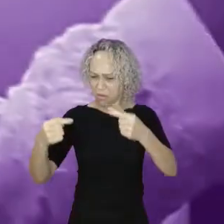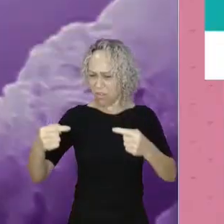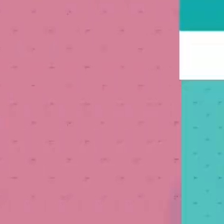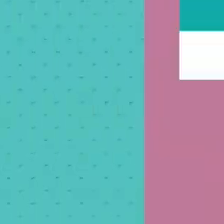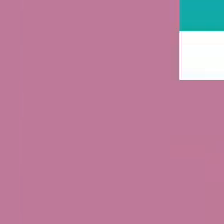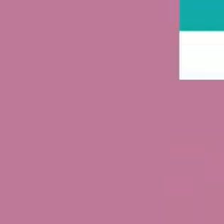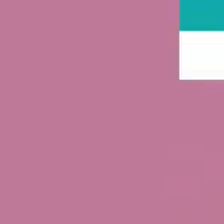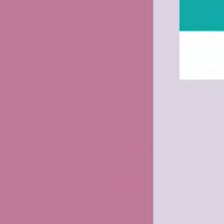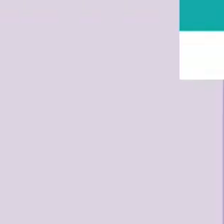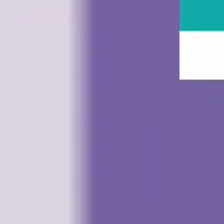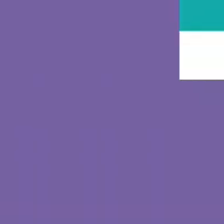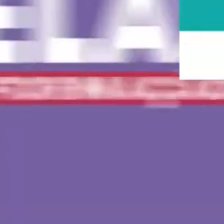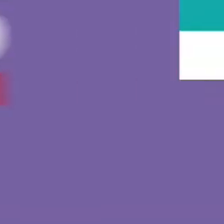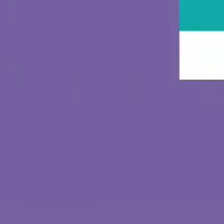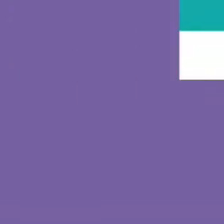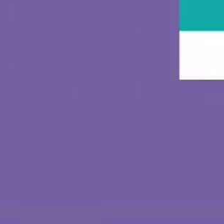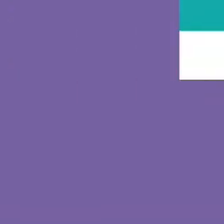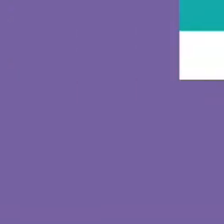poder.